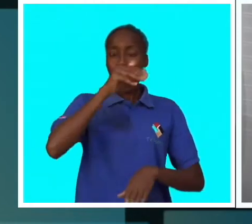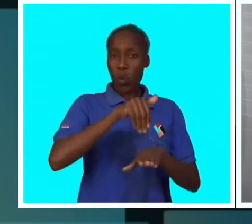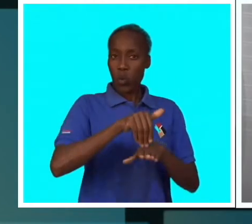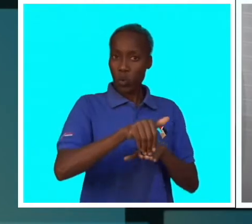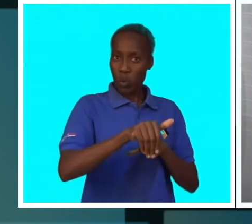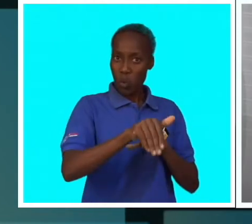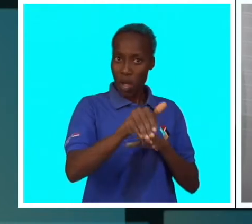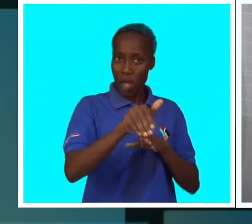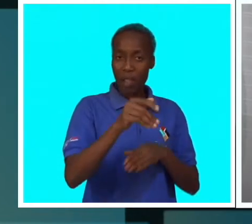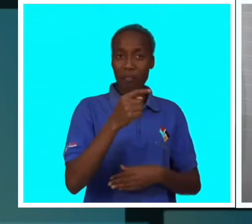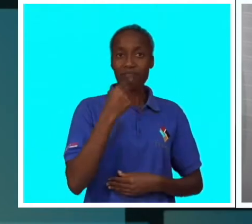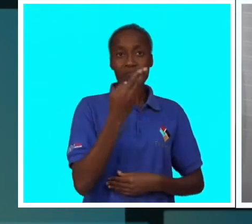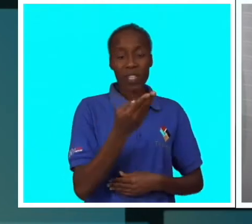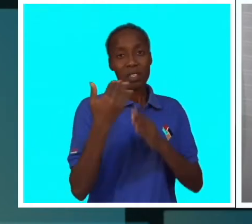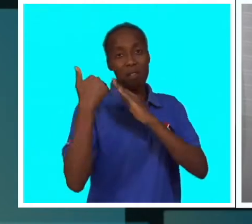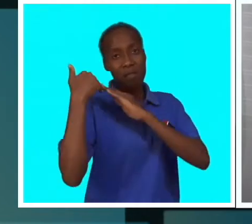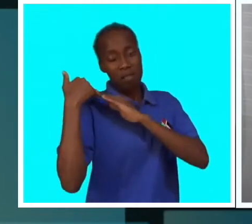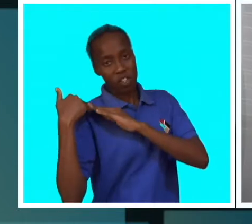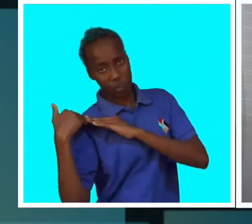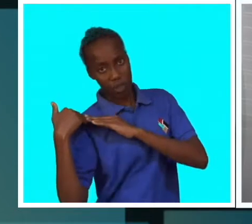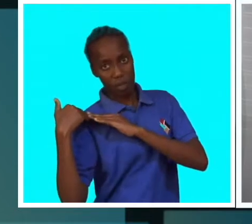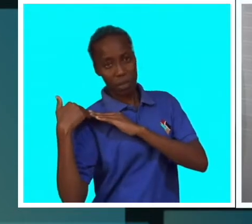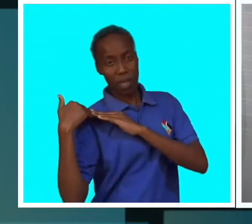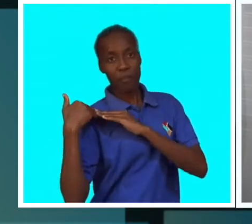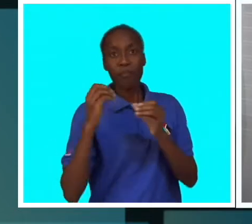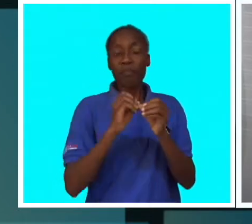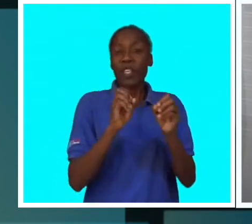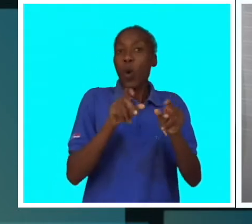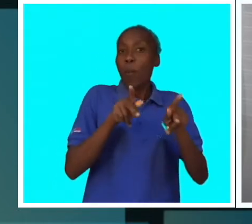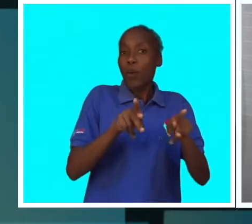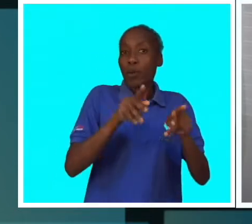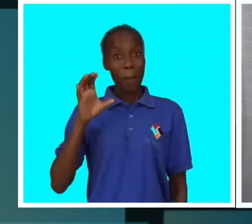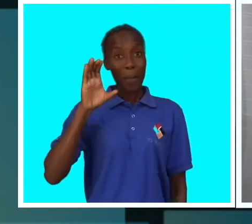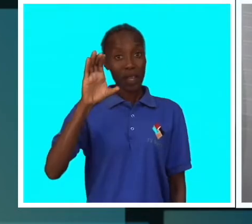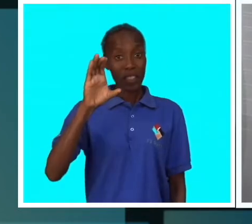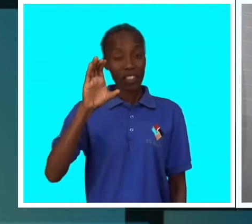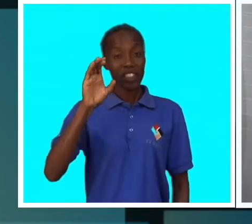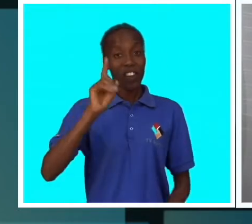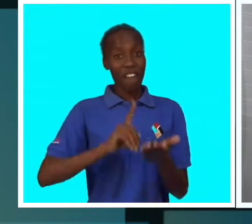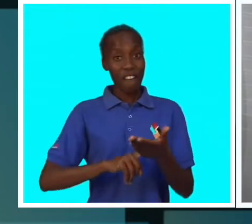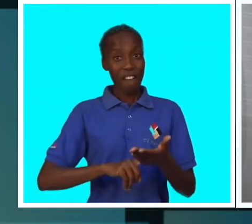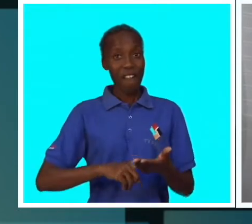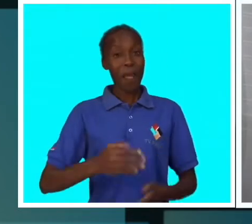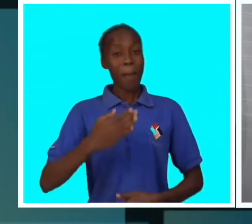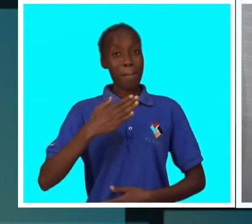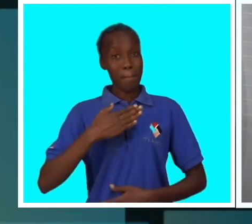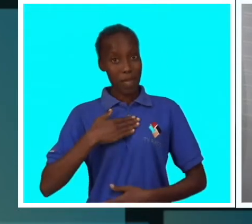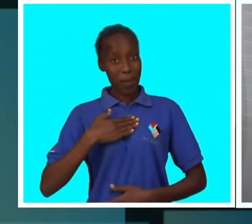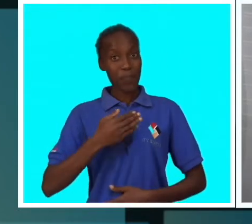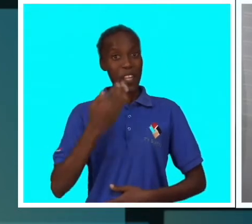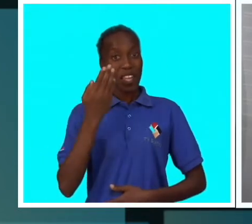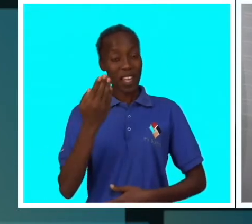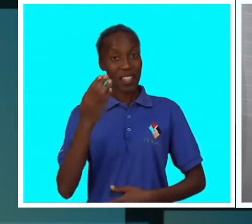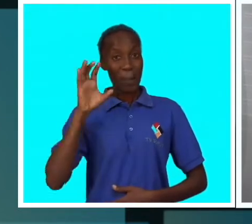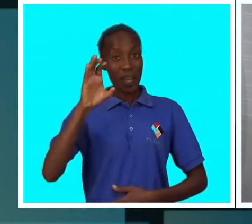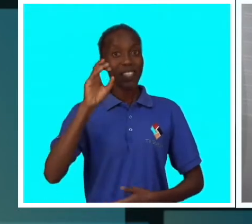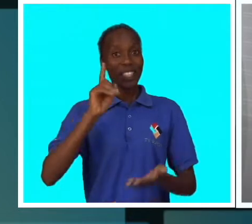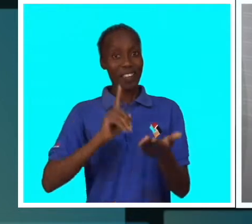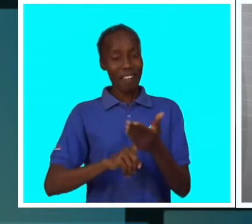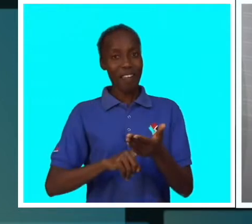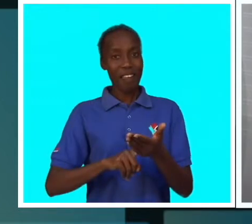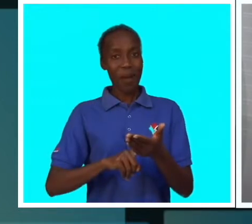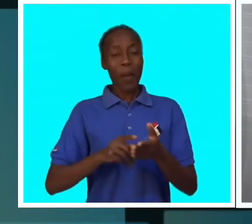cargo de tão elevada responsabilidade e a oportunidade que me deram. Esta é a minha terra, esta é